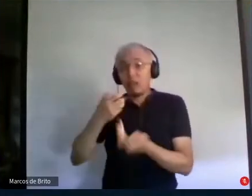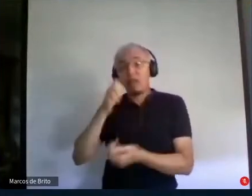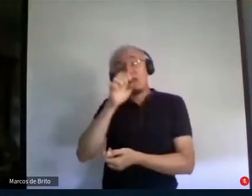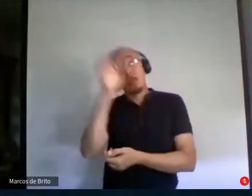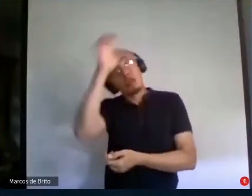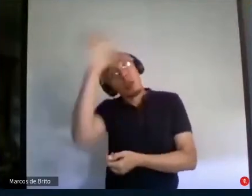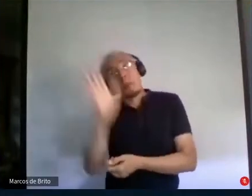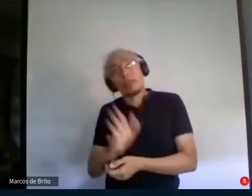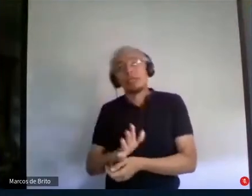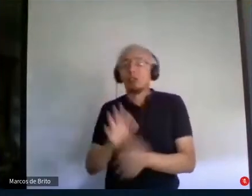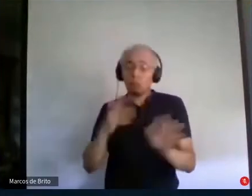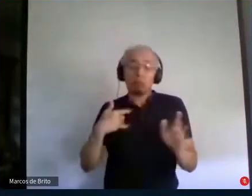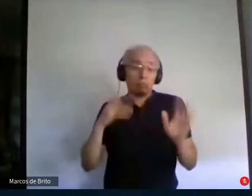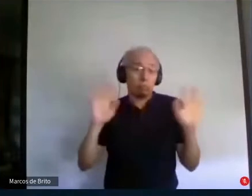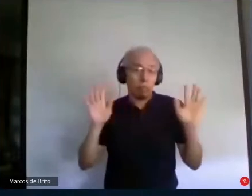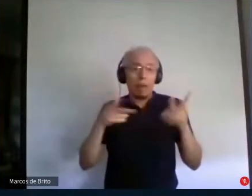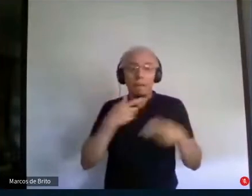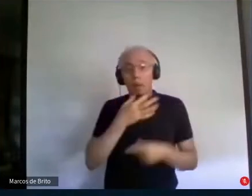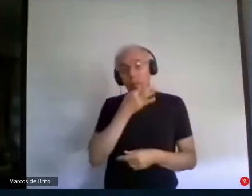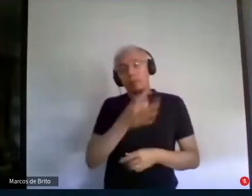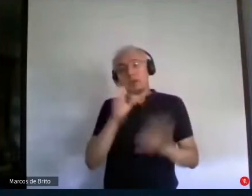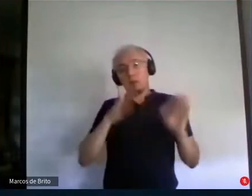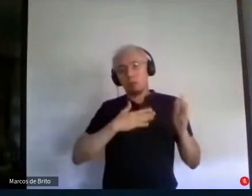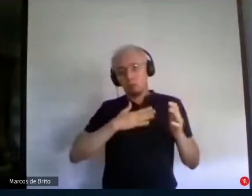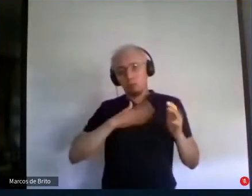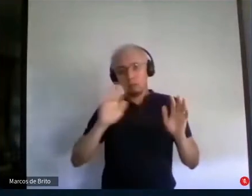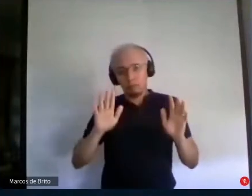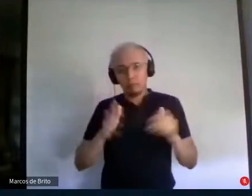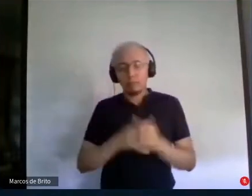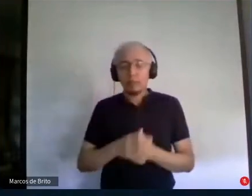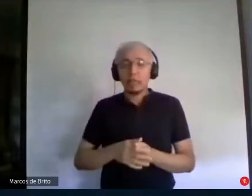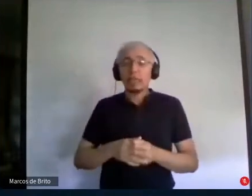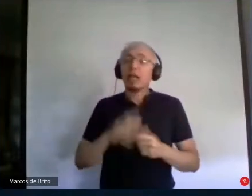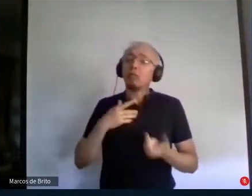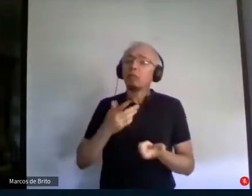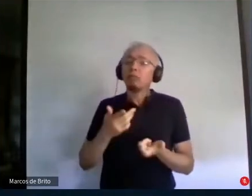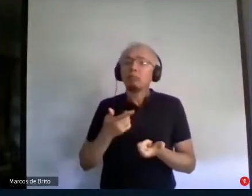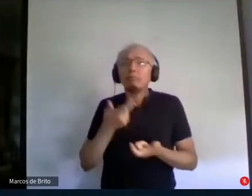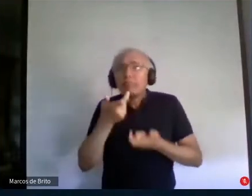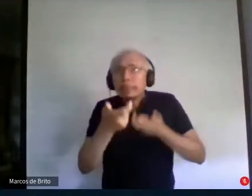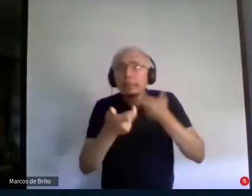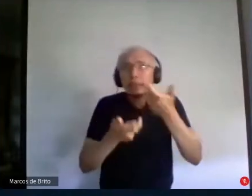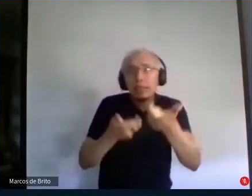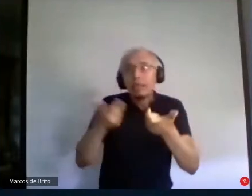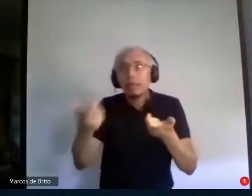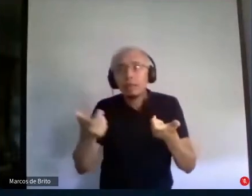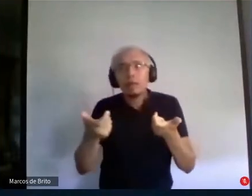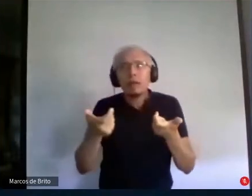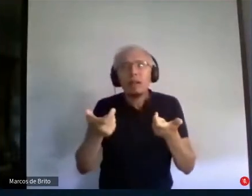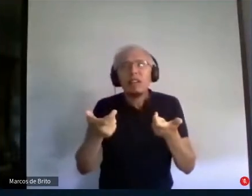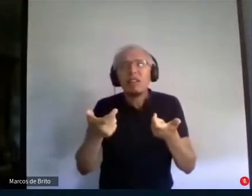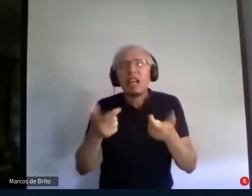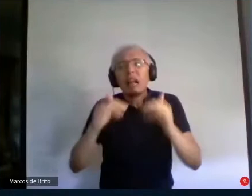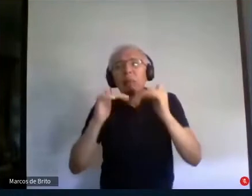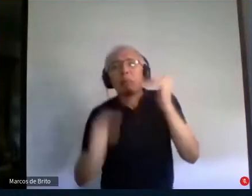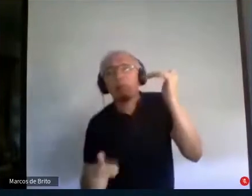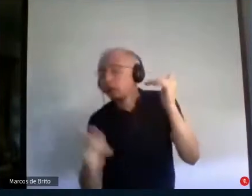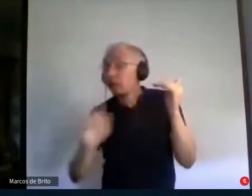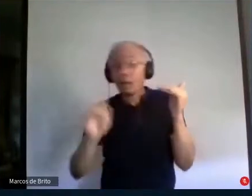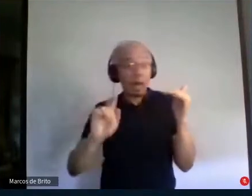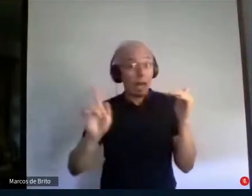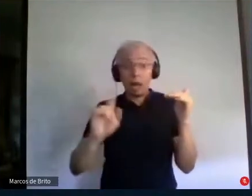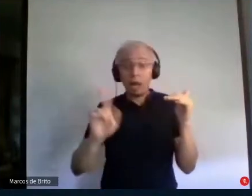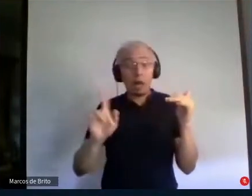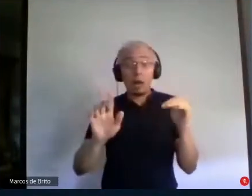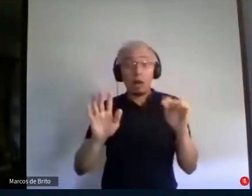minha percepção. Então, são termos apenas, Lira, que não desmerecem em momento nenhum todo